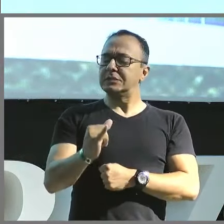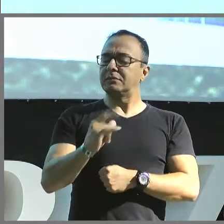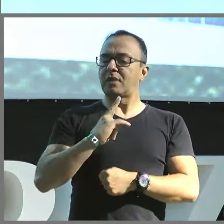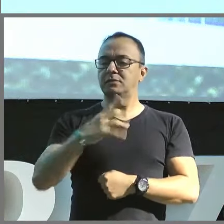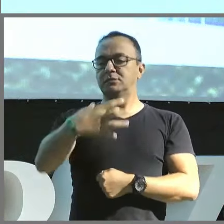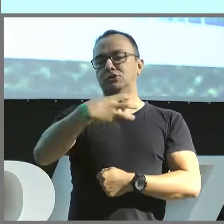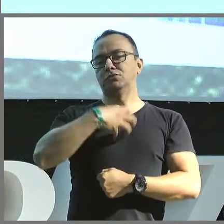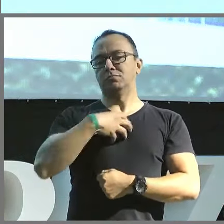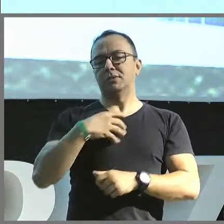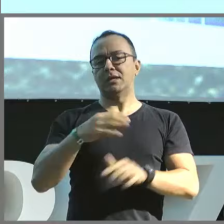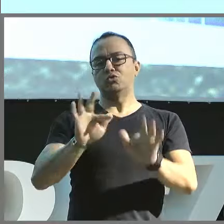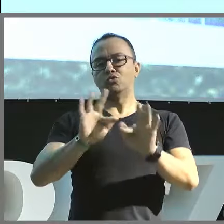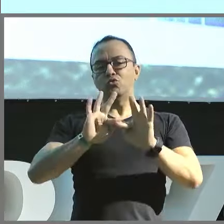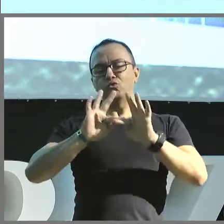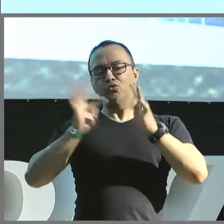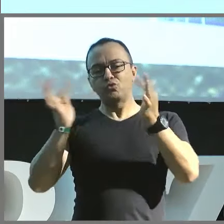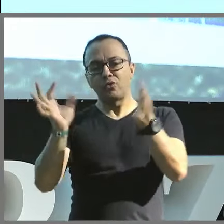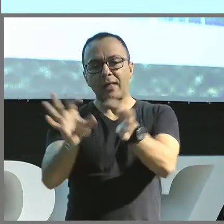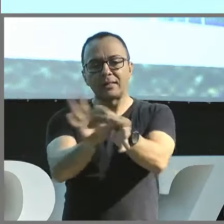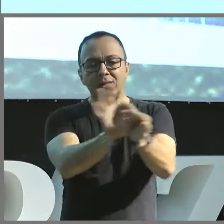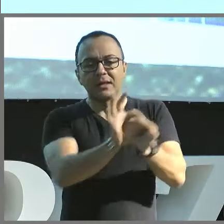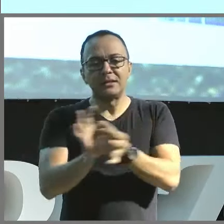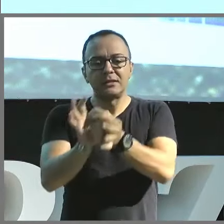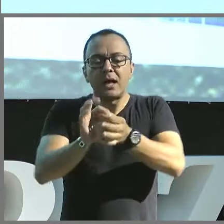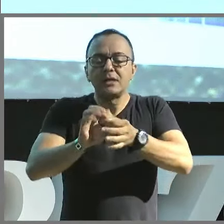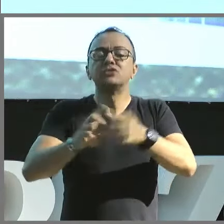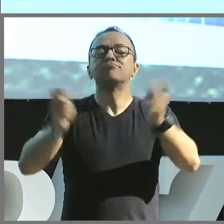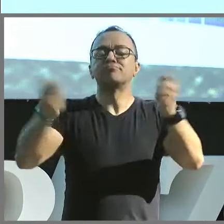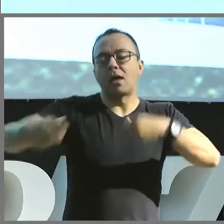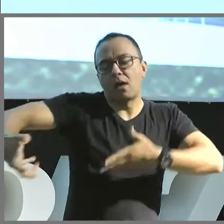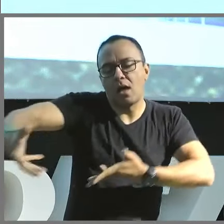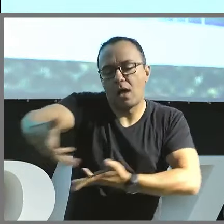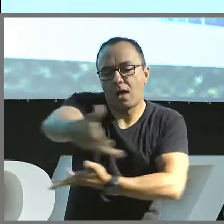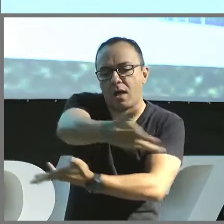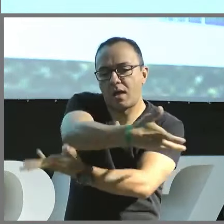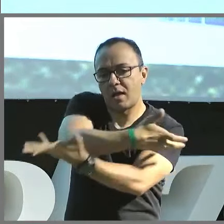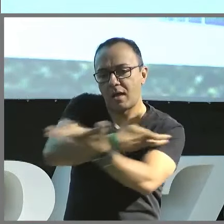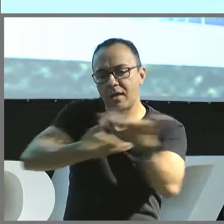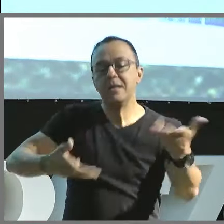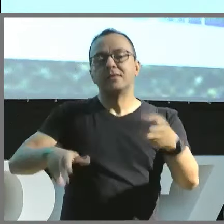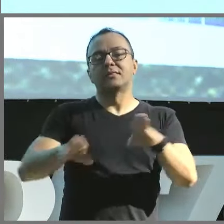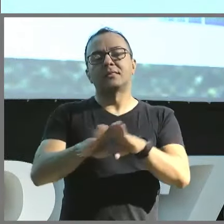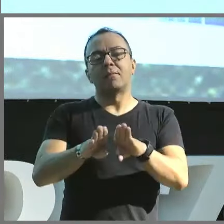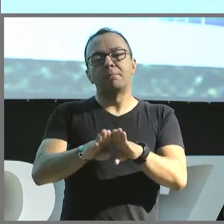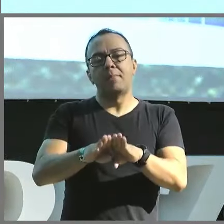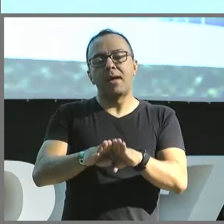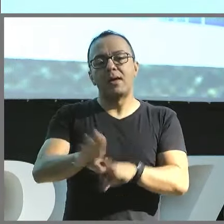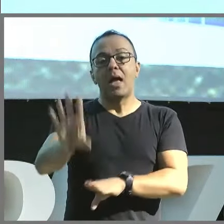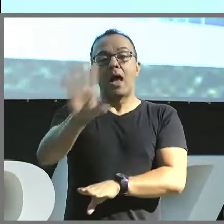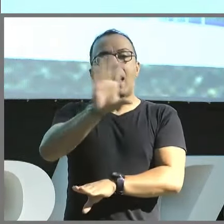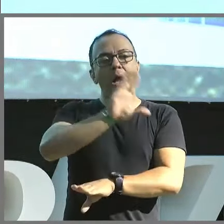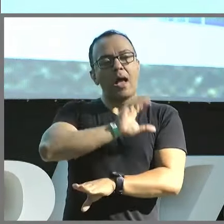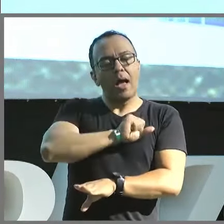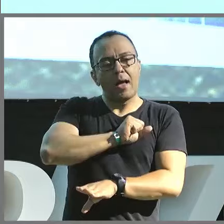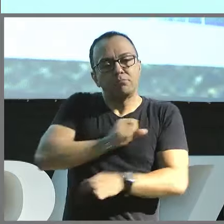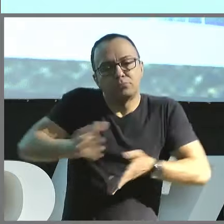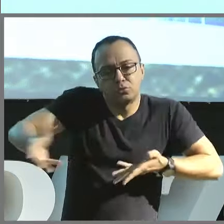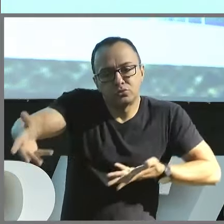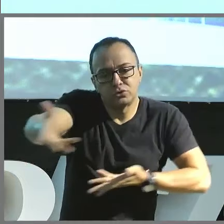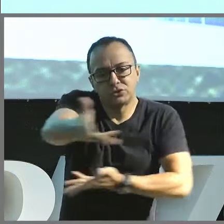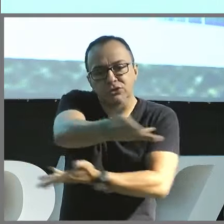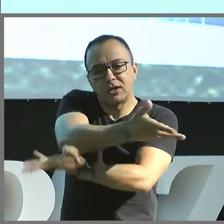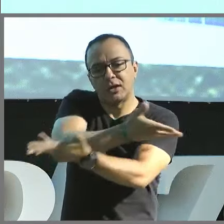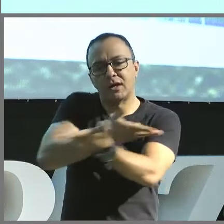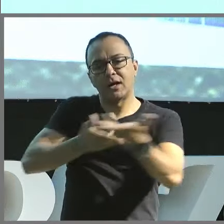direitos fundamentais de todos. A amorosidade, portanto, esse espaço que gera a fraternidade,